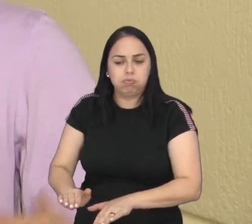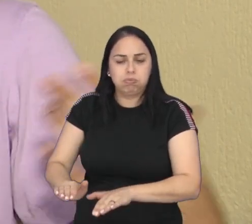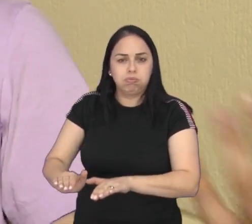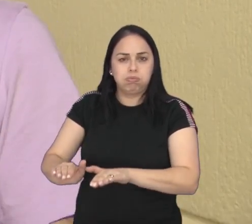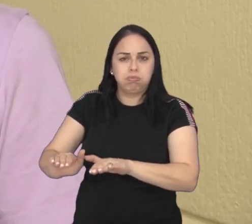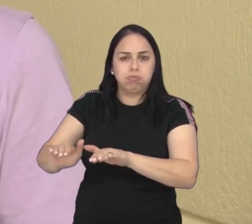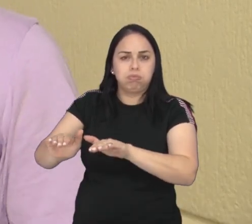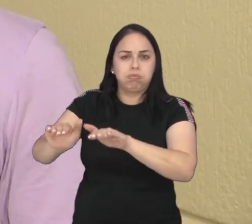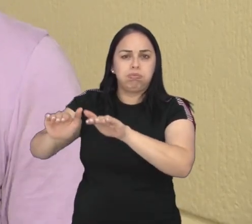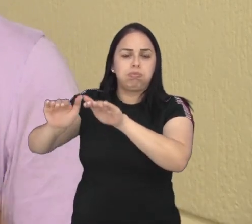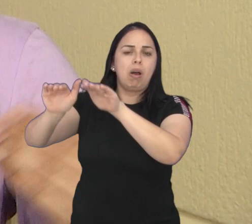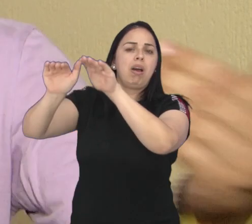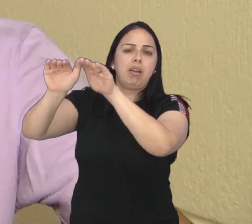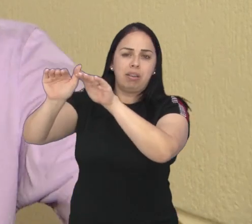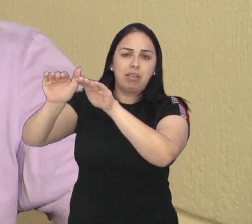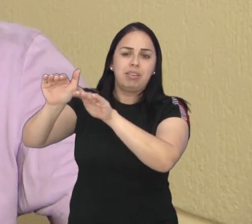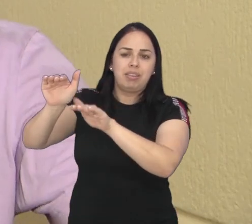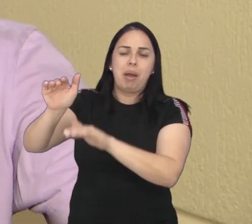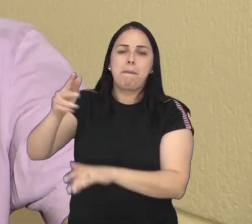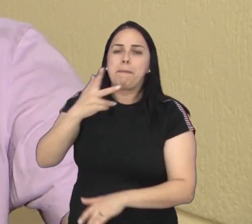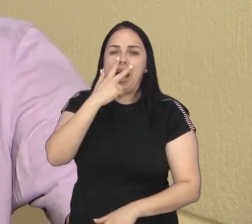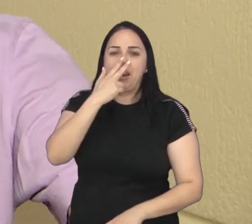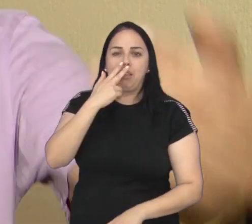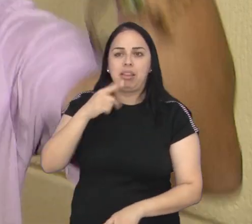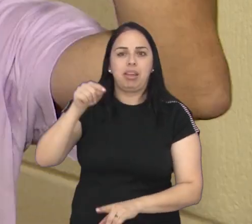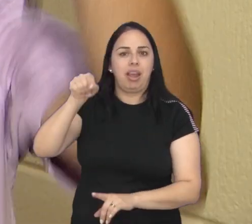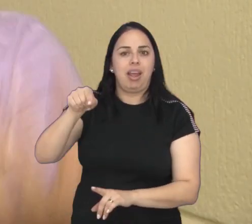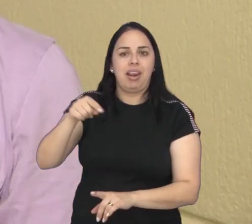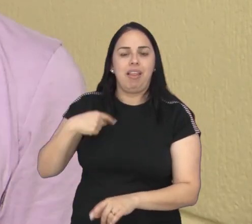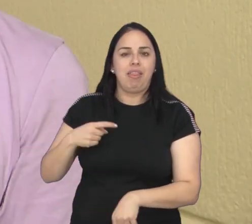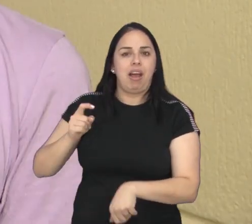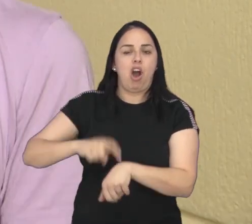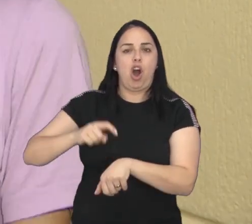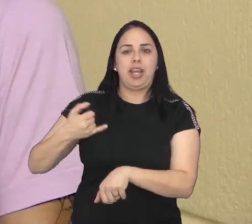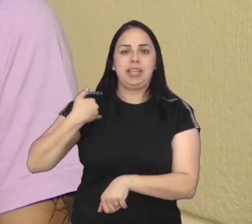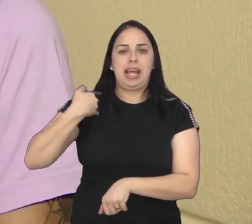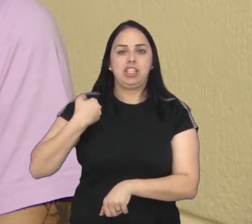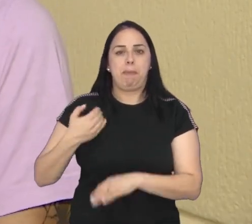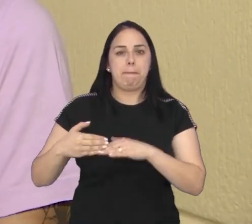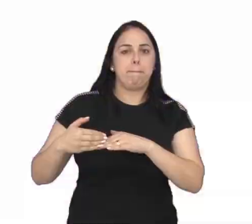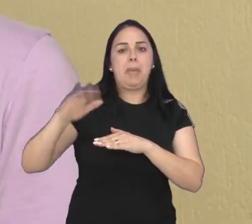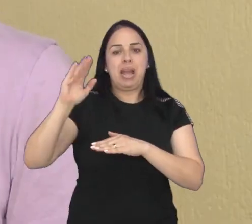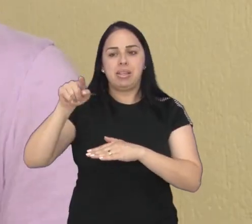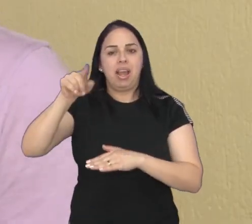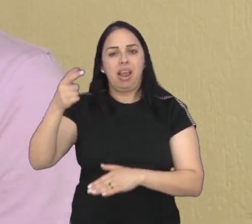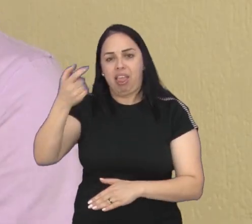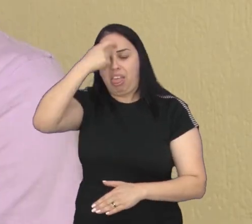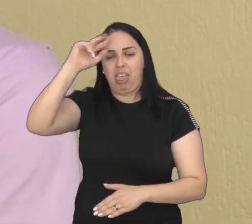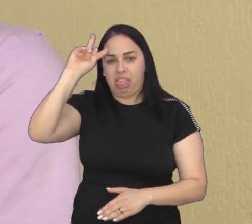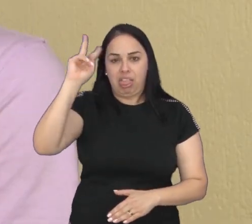se em algum momento, quando ele completasse a maioridade, caísse na cabeça dele o conceito de cidadania. O